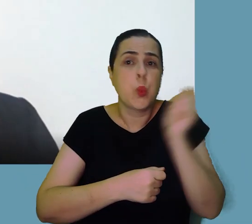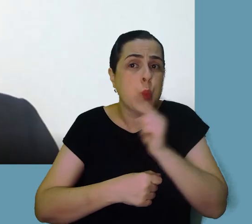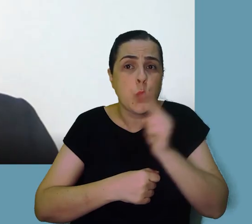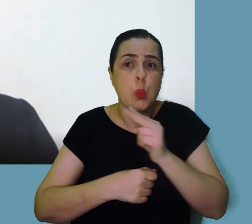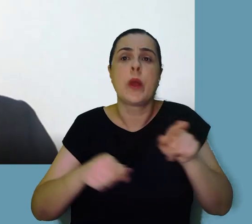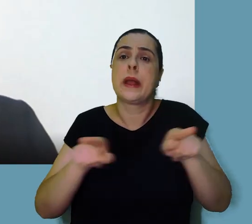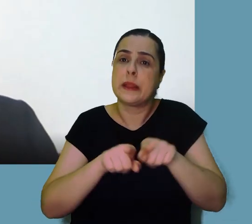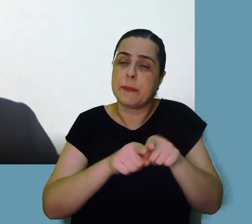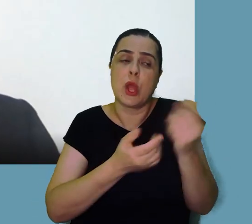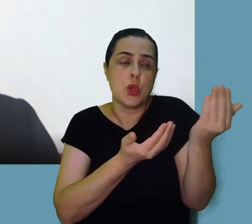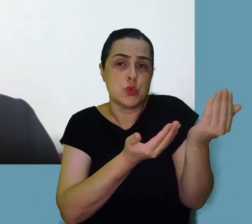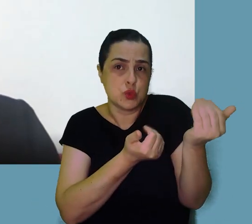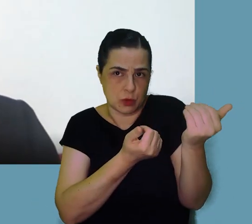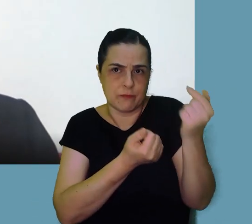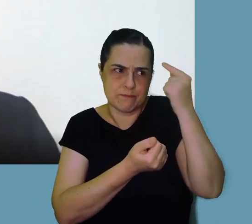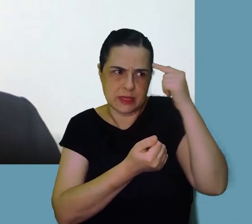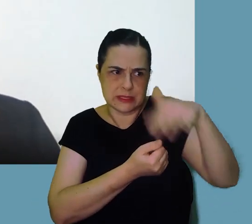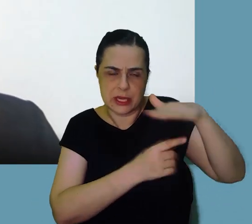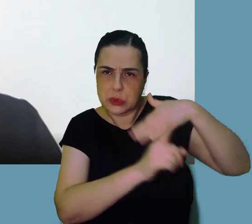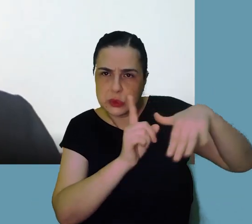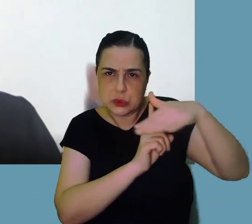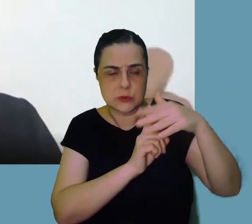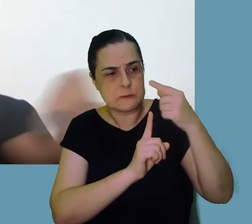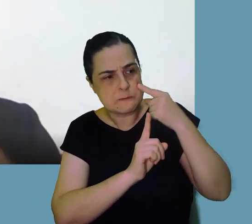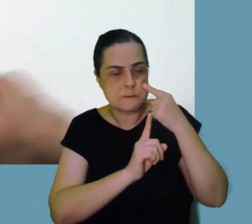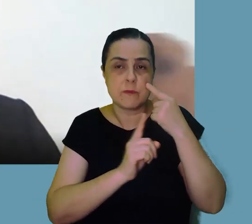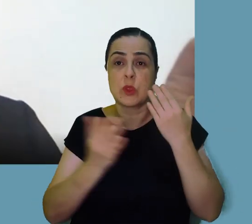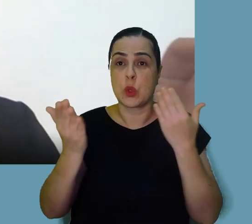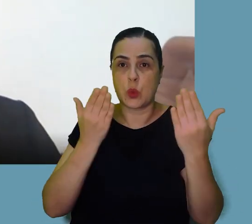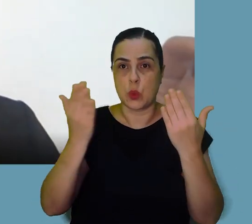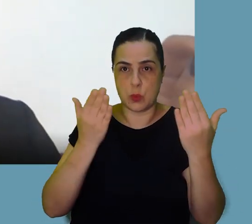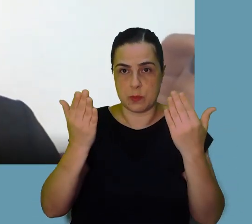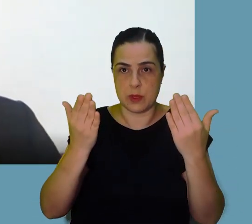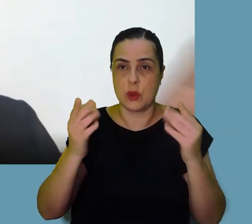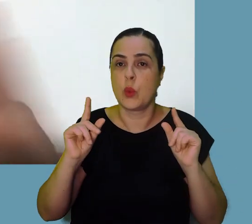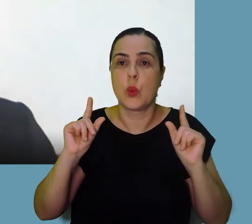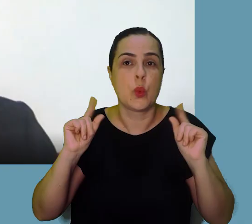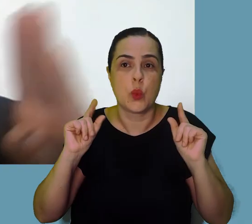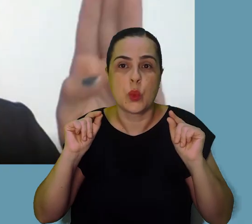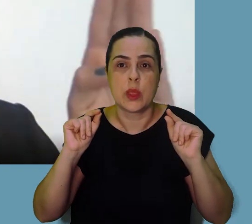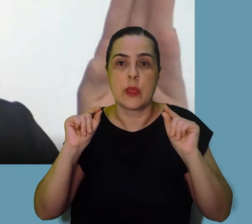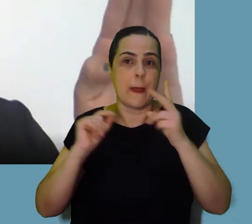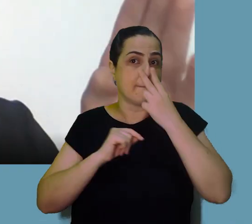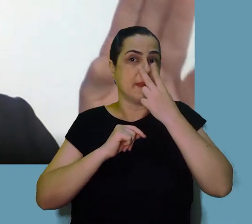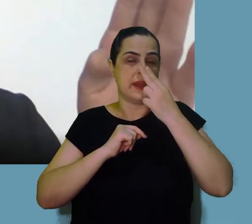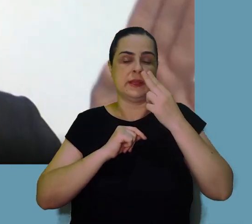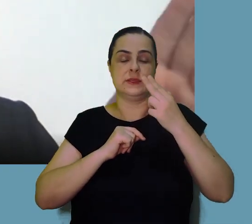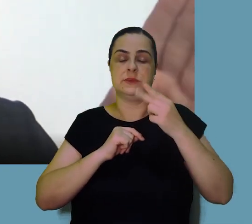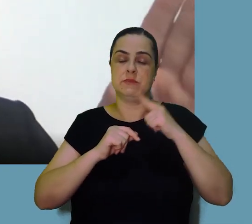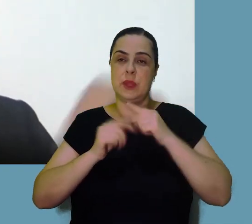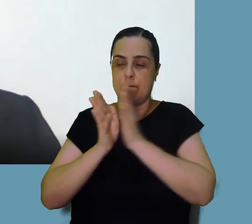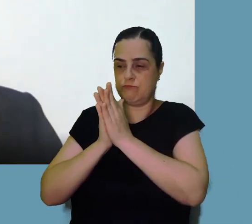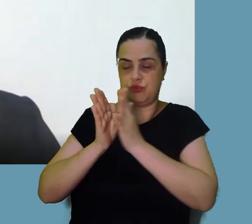também dessa natureza social, de cunho social, eu gosto muito de fazer uma analogia a uma régua, né? Então, assim, como se fosse uma régua na linha